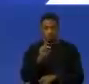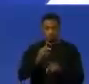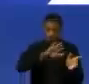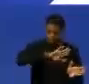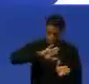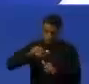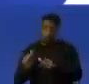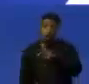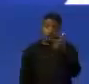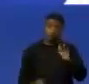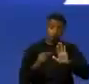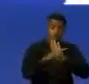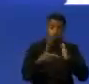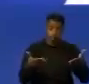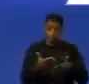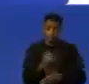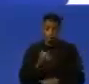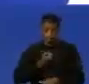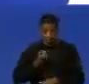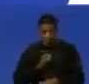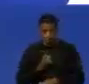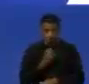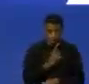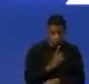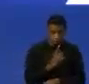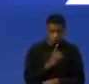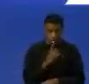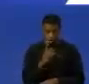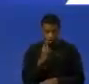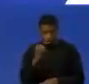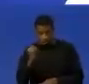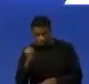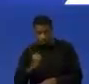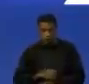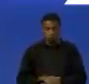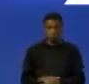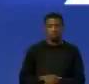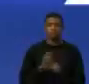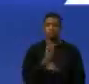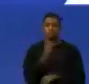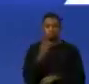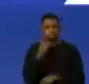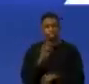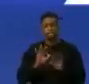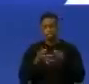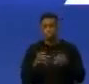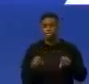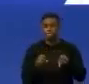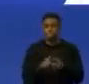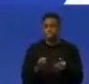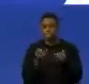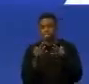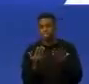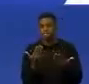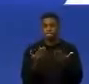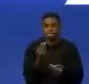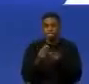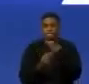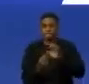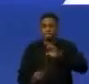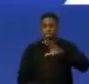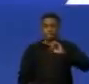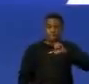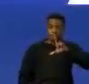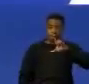nossa próxima questão, questão de número 118, uma questão relativamente simples, que também tem a ver com a parte de